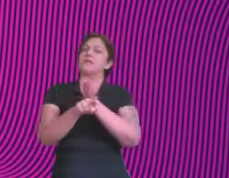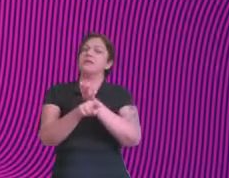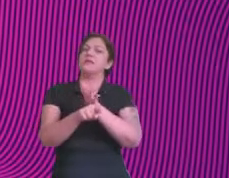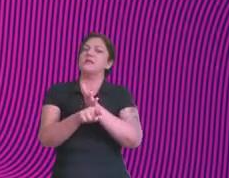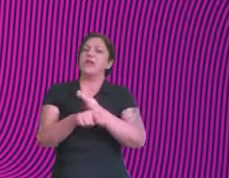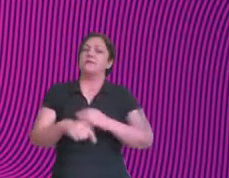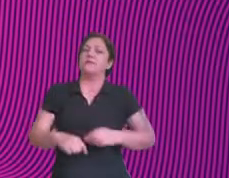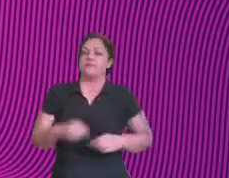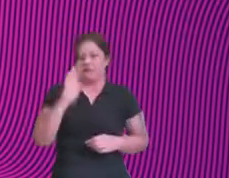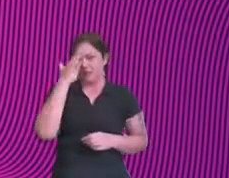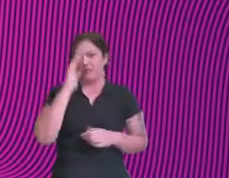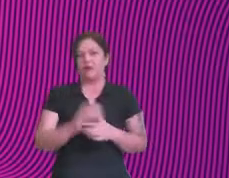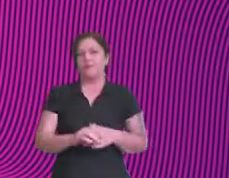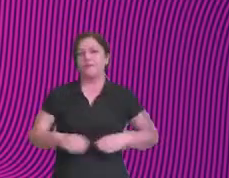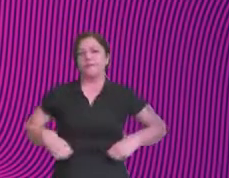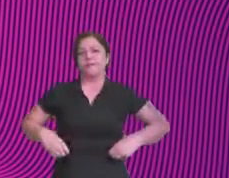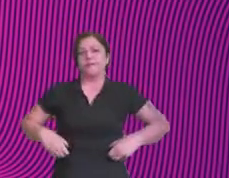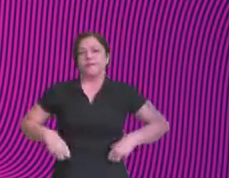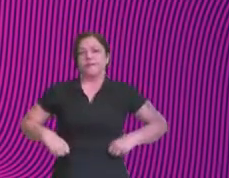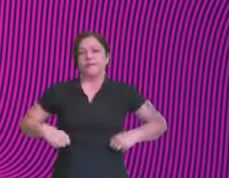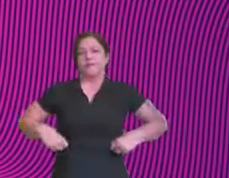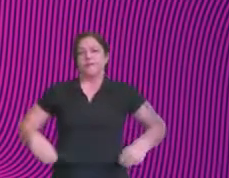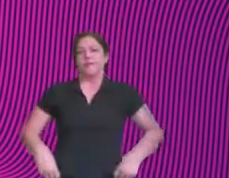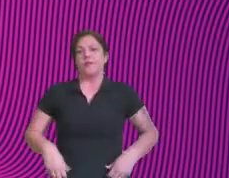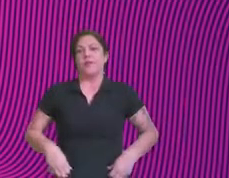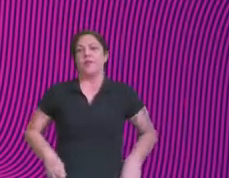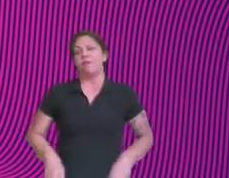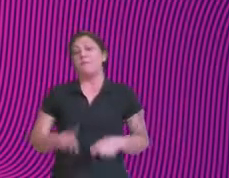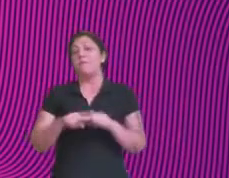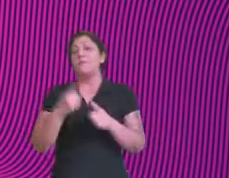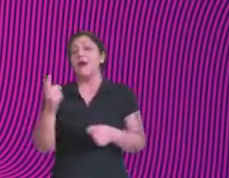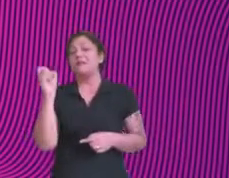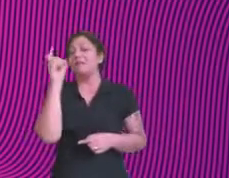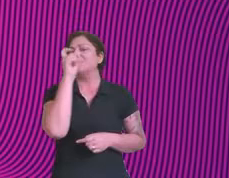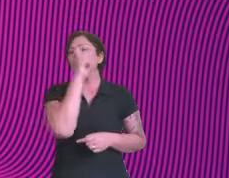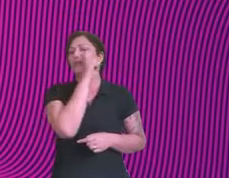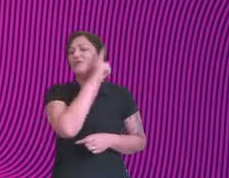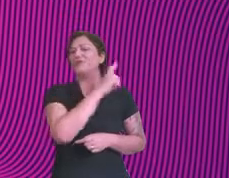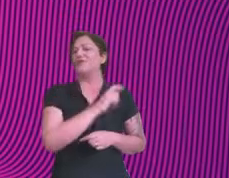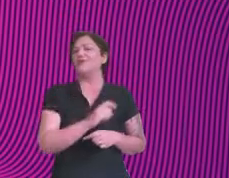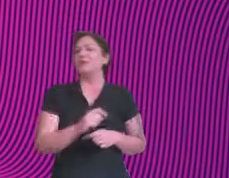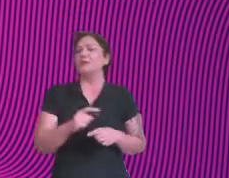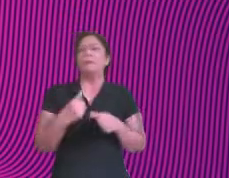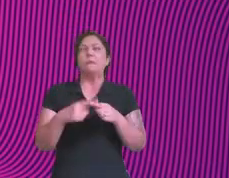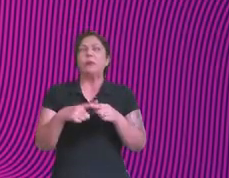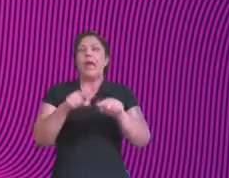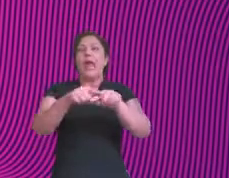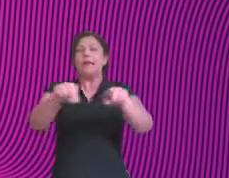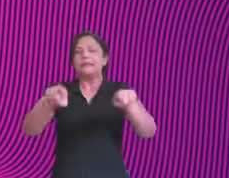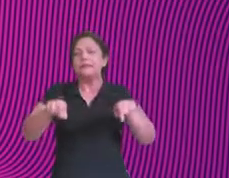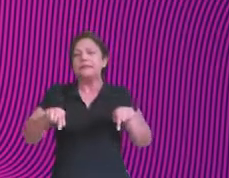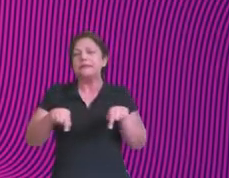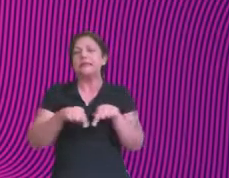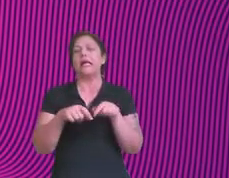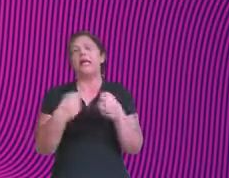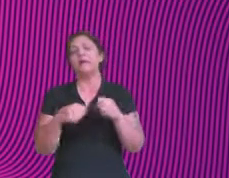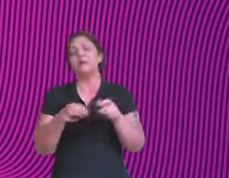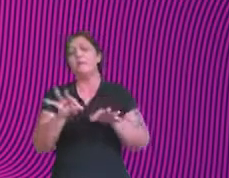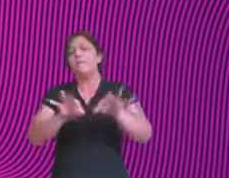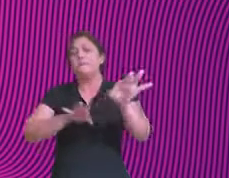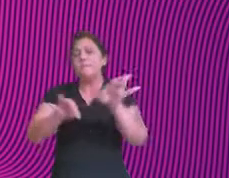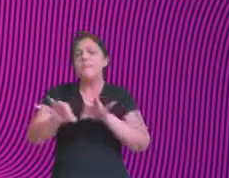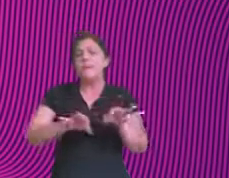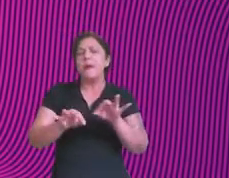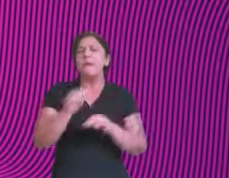do intuito curativo. Ela é um pouquinho mais difícil de fazer, porque você tem que preparar um pouco a sala, porque tem aerosol, você tapa o